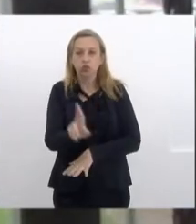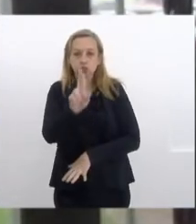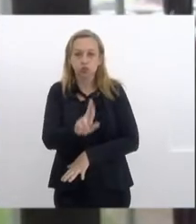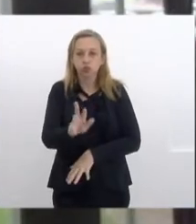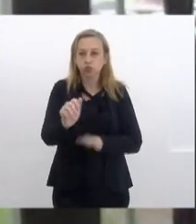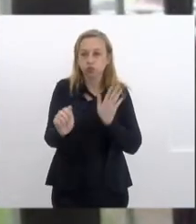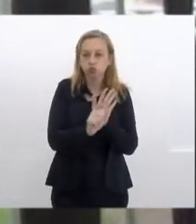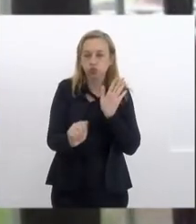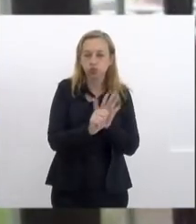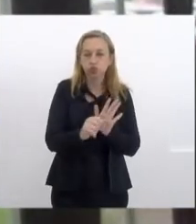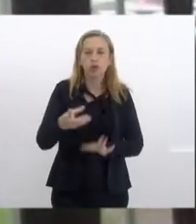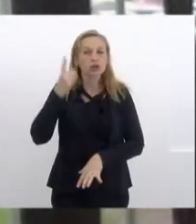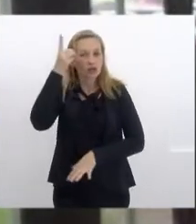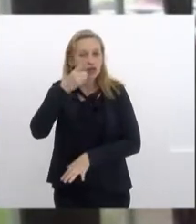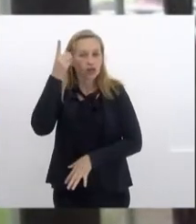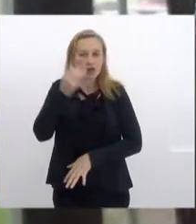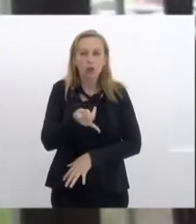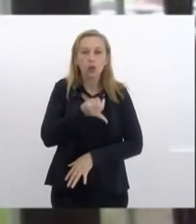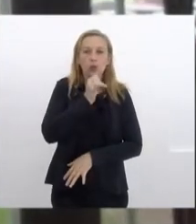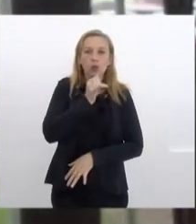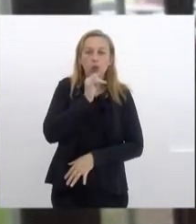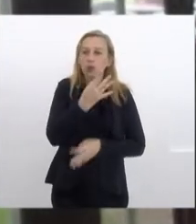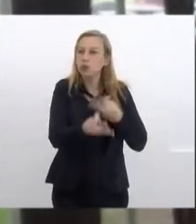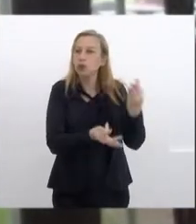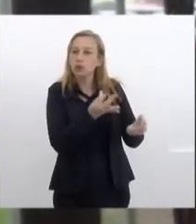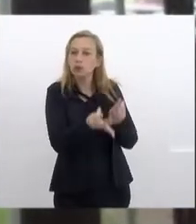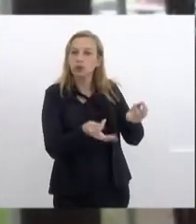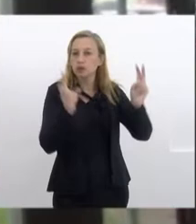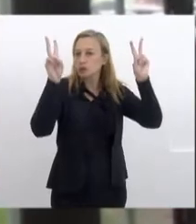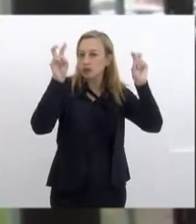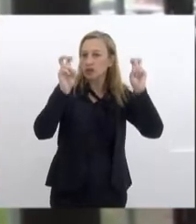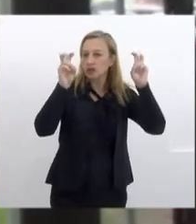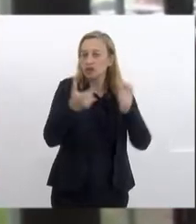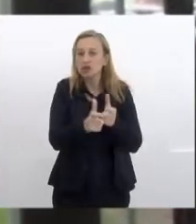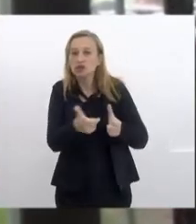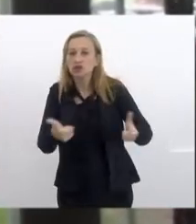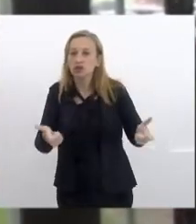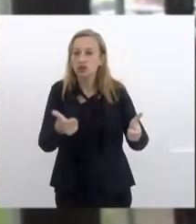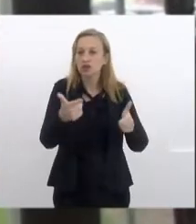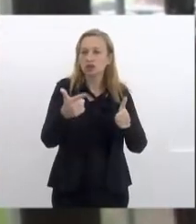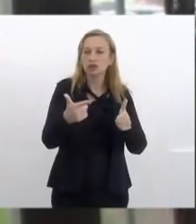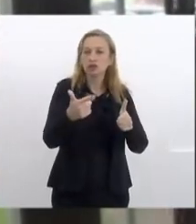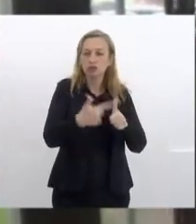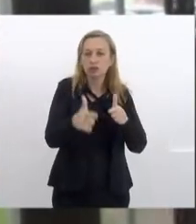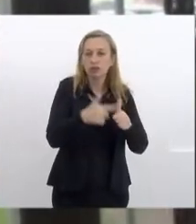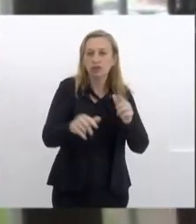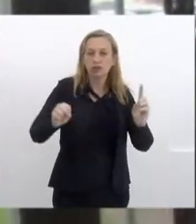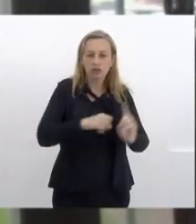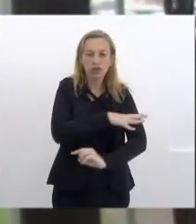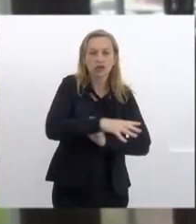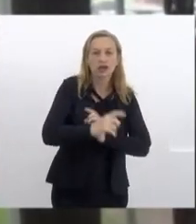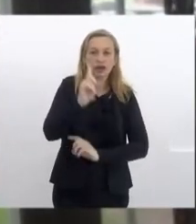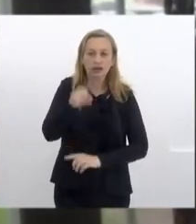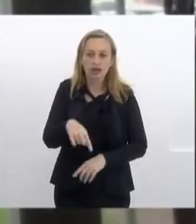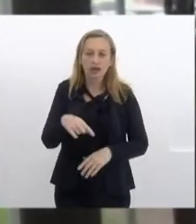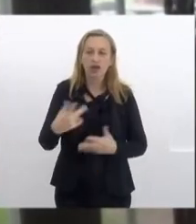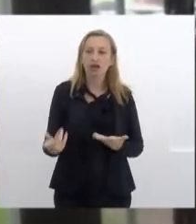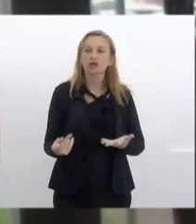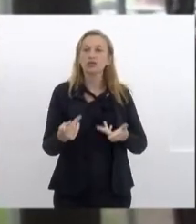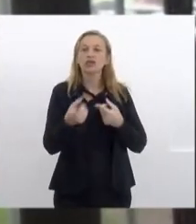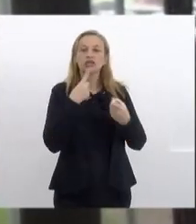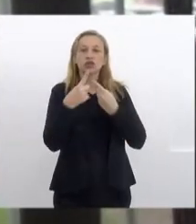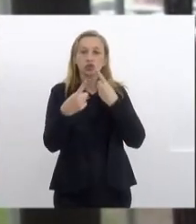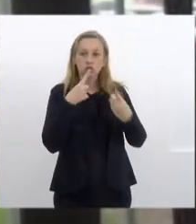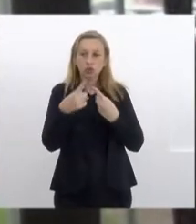dá um exemplo, né, no tratamento das questões, das grandes questões sociais, né, ao promover esse